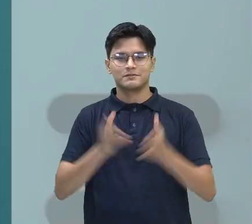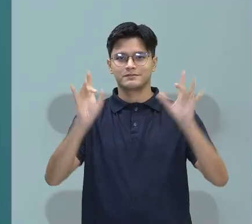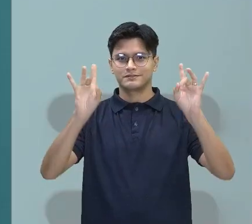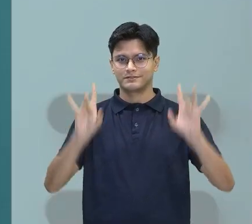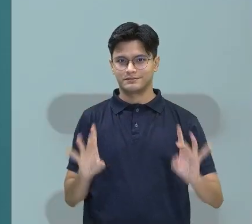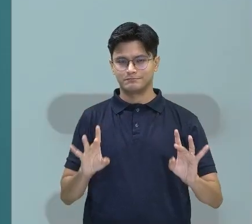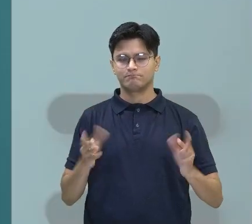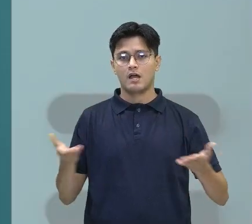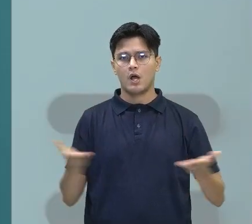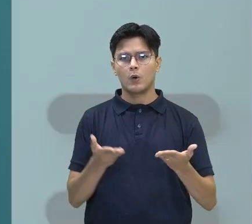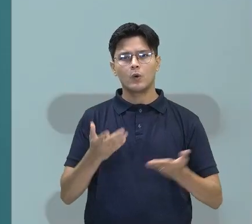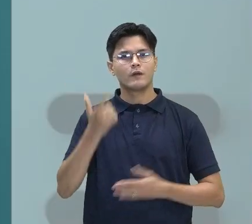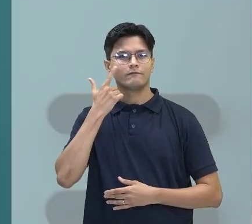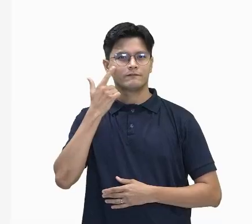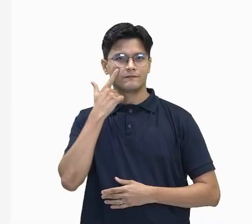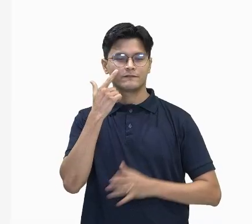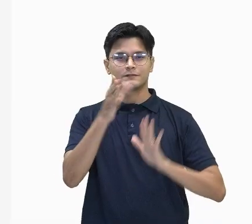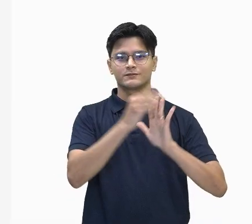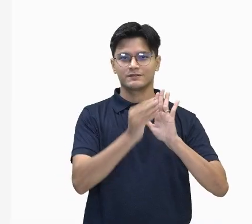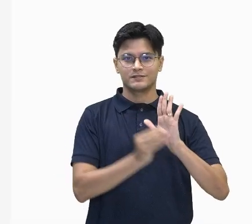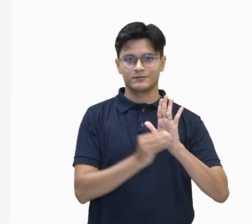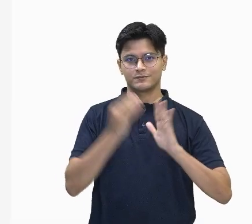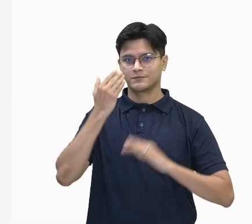o objeto de conhecimento da nossa aula.